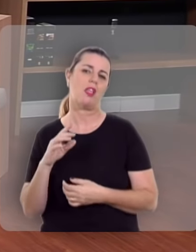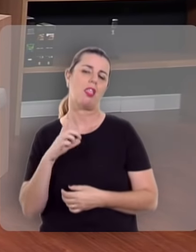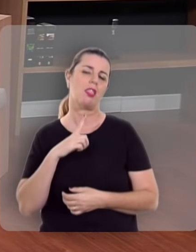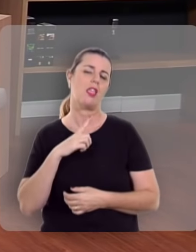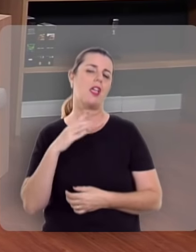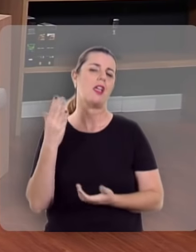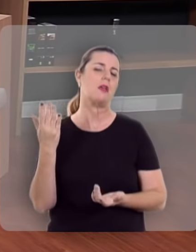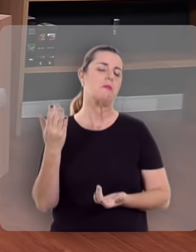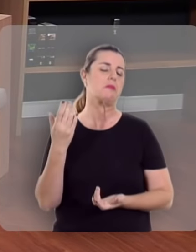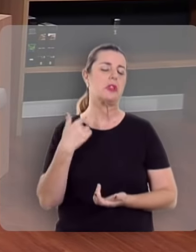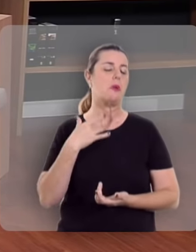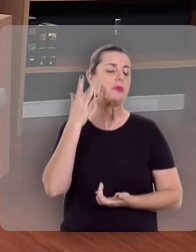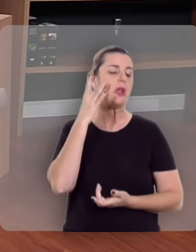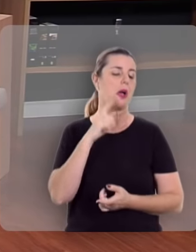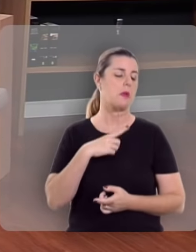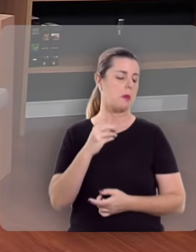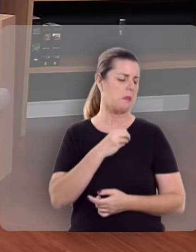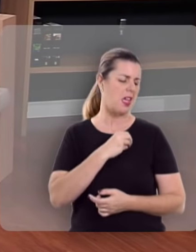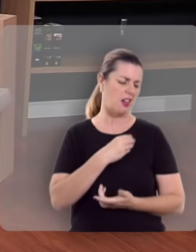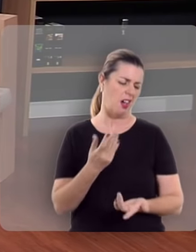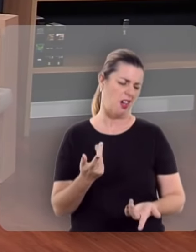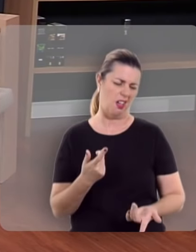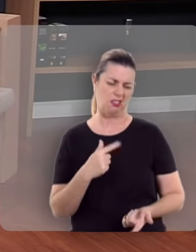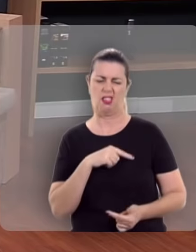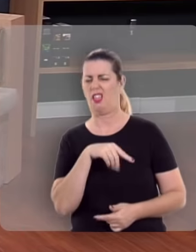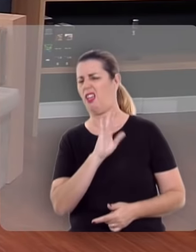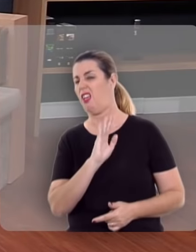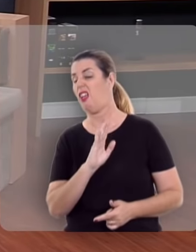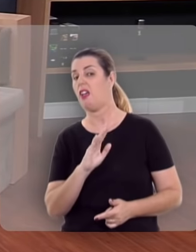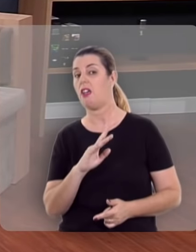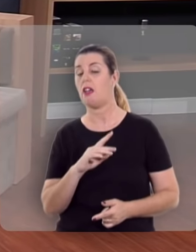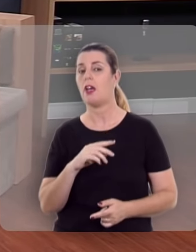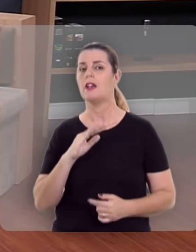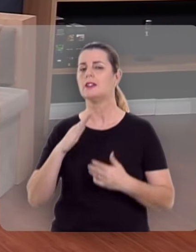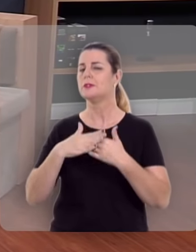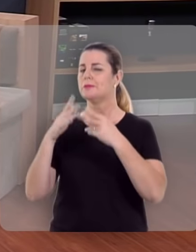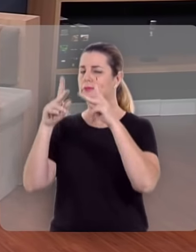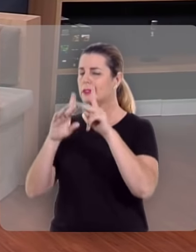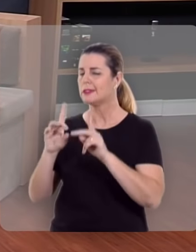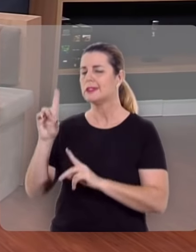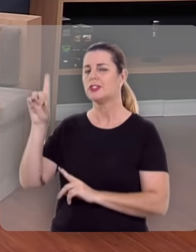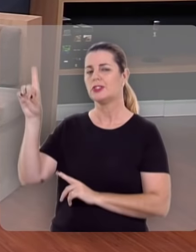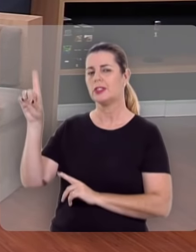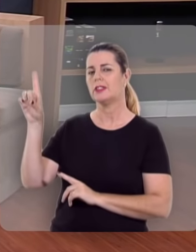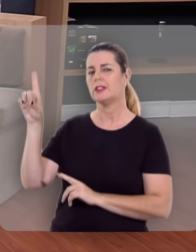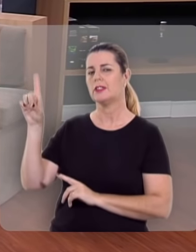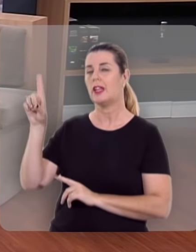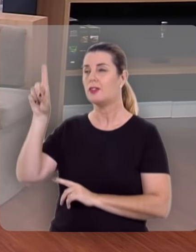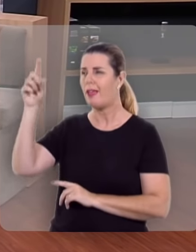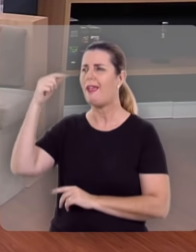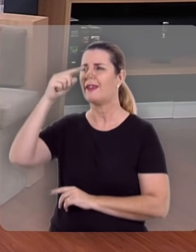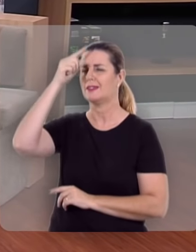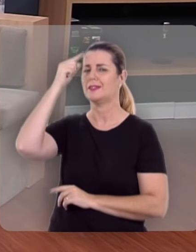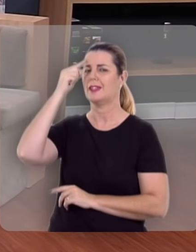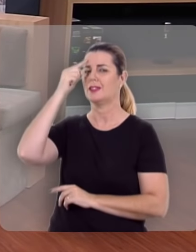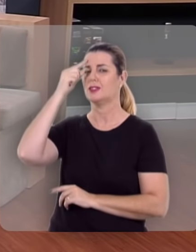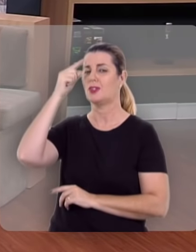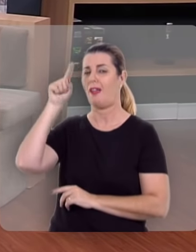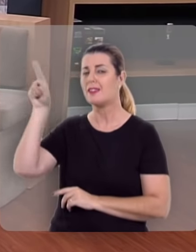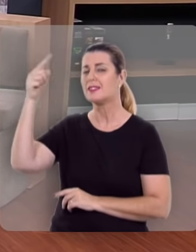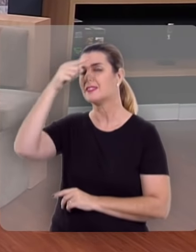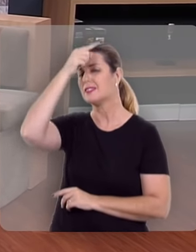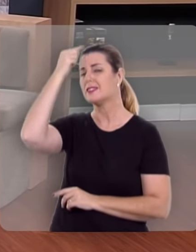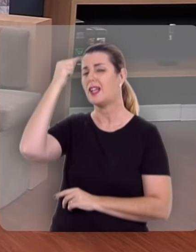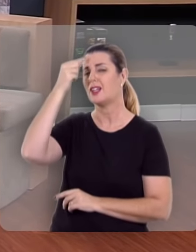máculas do seu pecado. Quem está longe de Deus, nem consciência de pecado tem. Mas